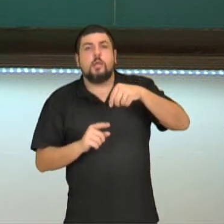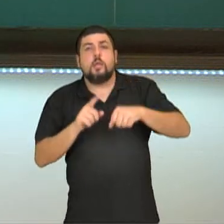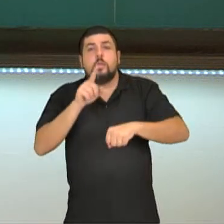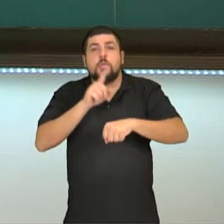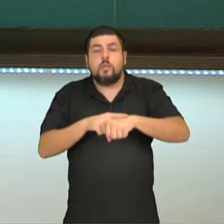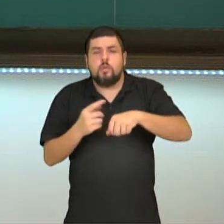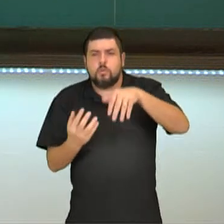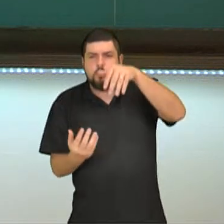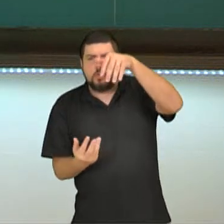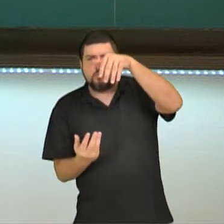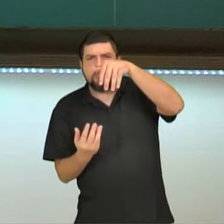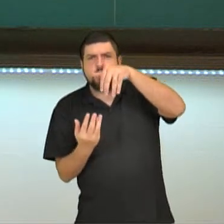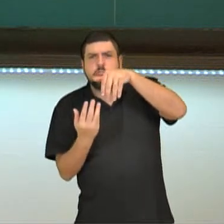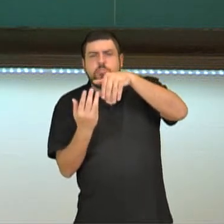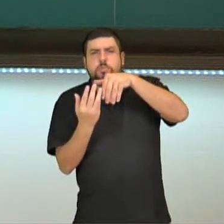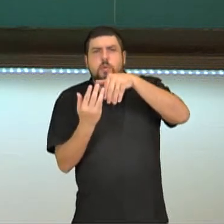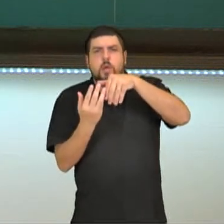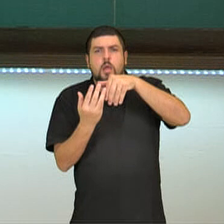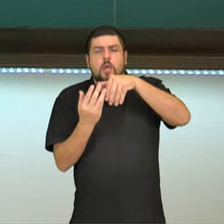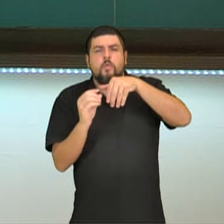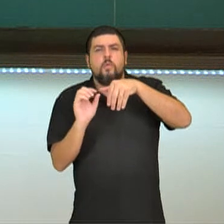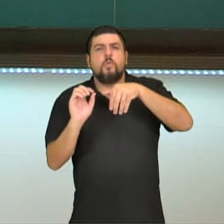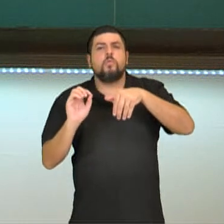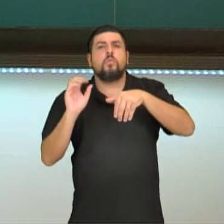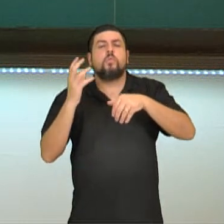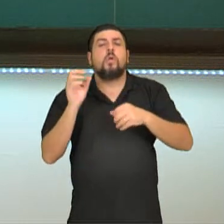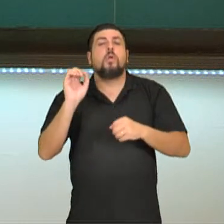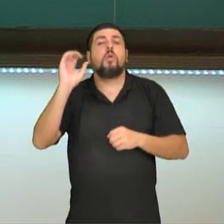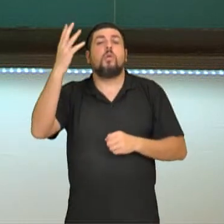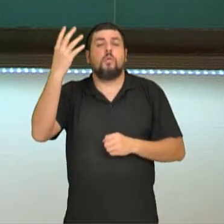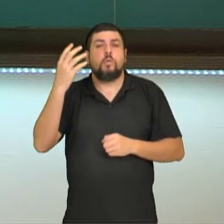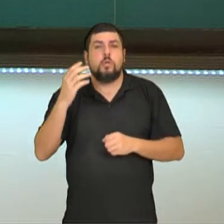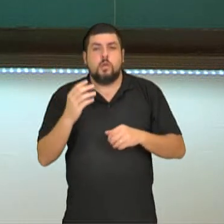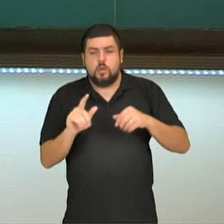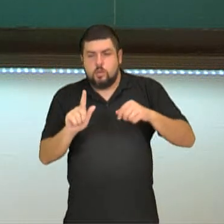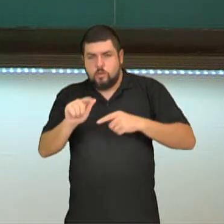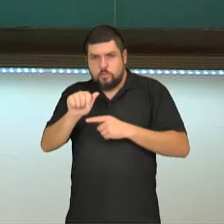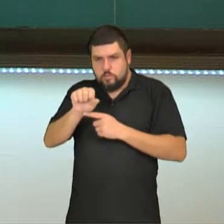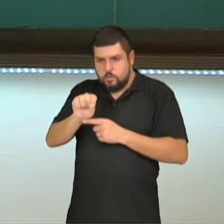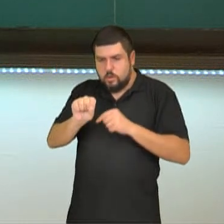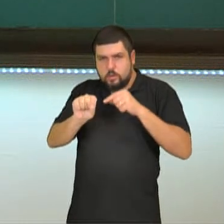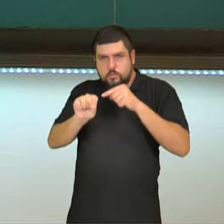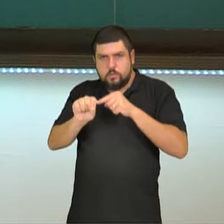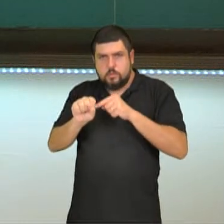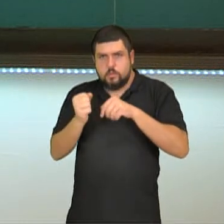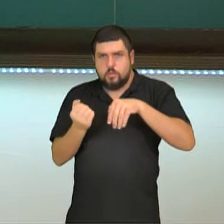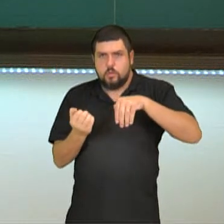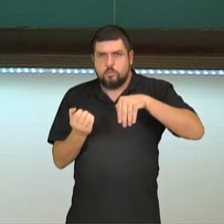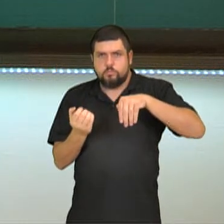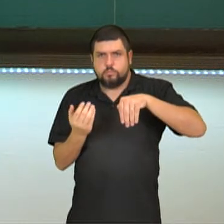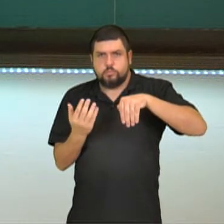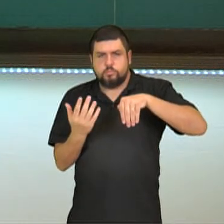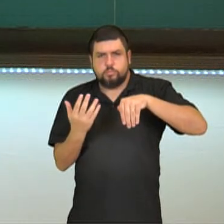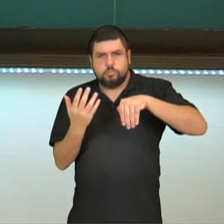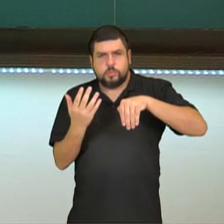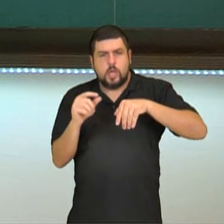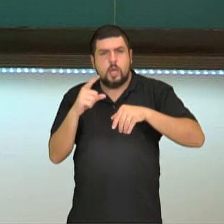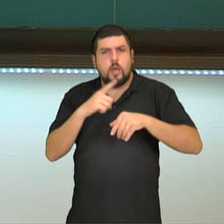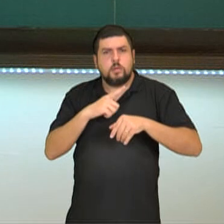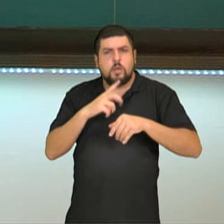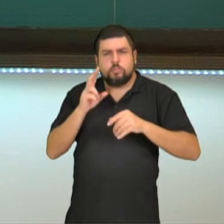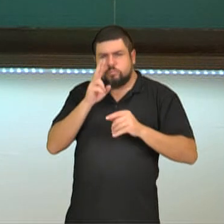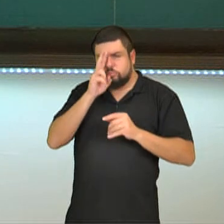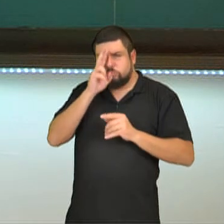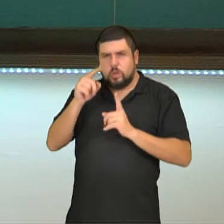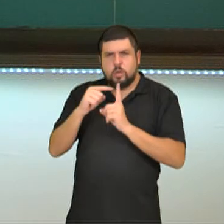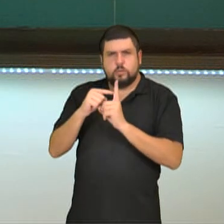expansão não ocorre espontaneamente, ela ocorre porque o próprio gás, né, vai expandindo com a sua energia térmica. E aí